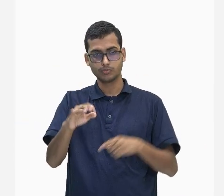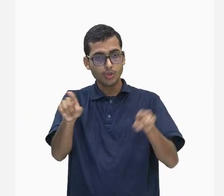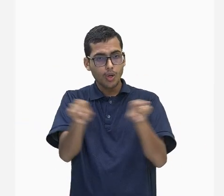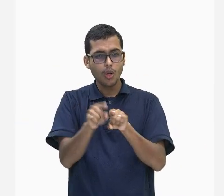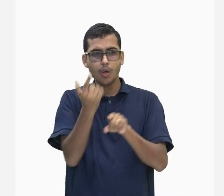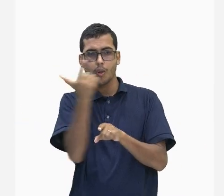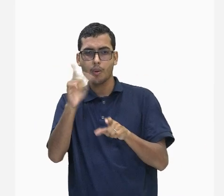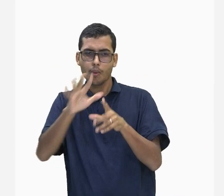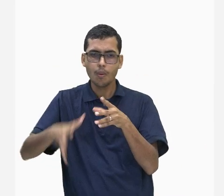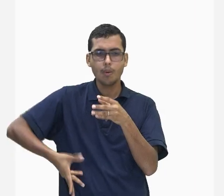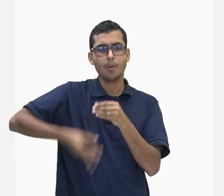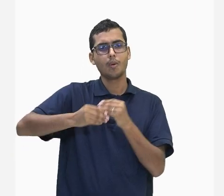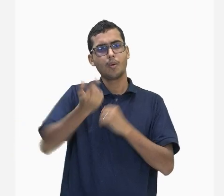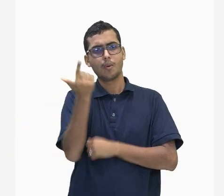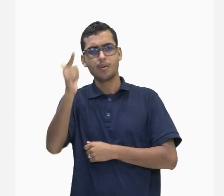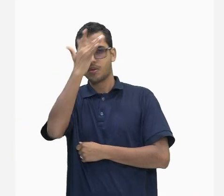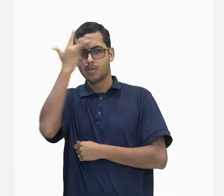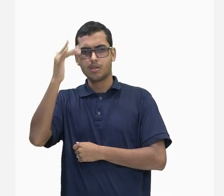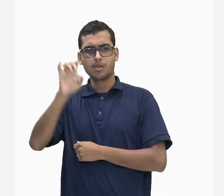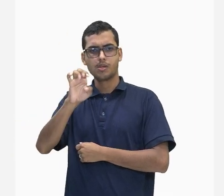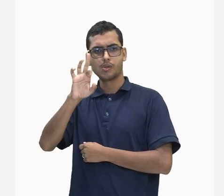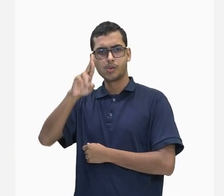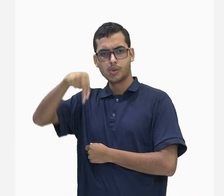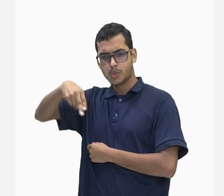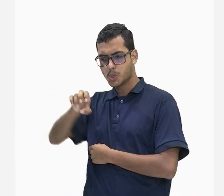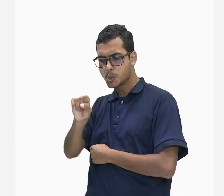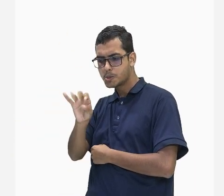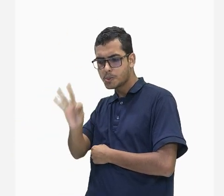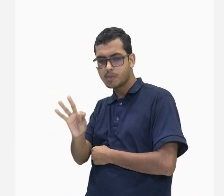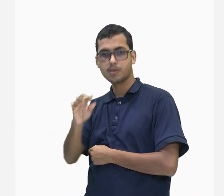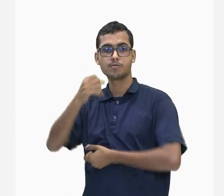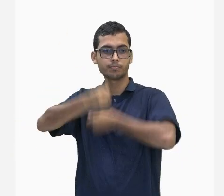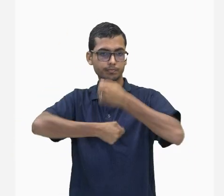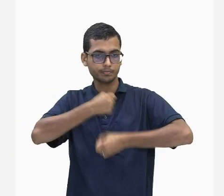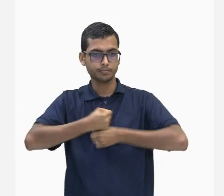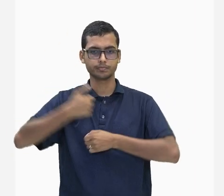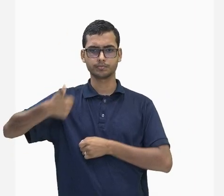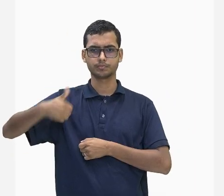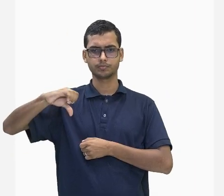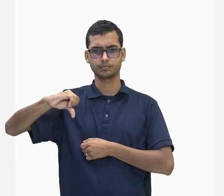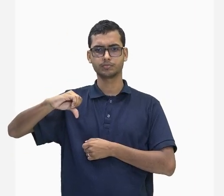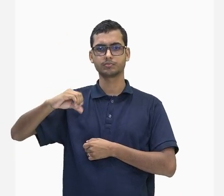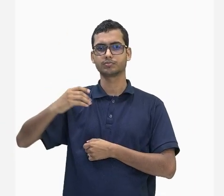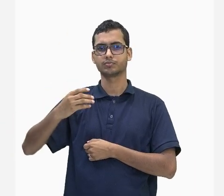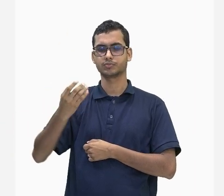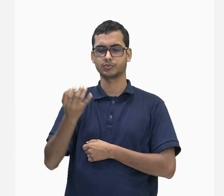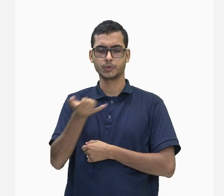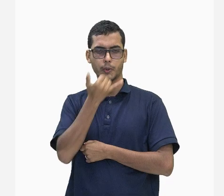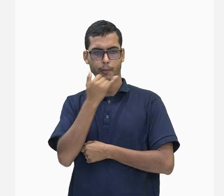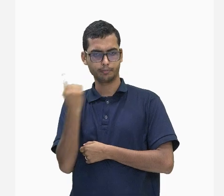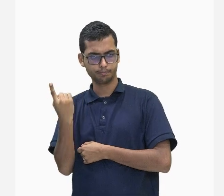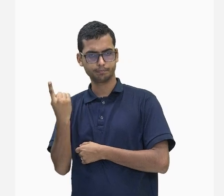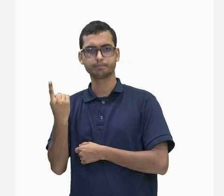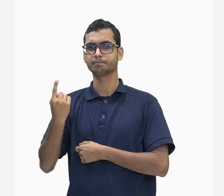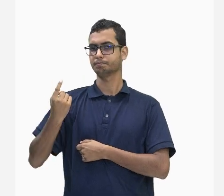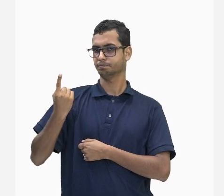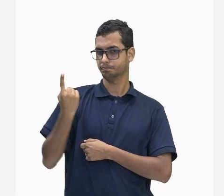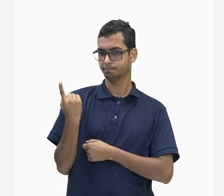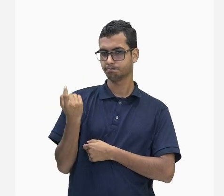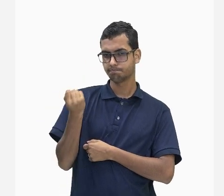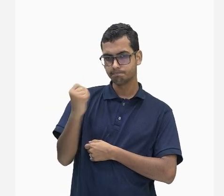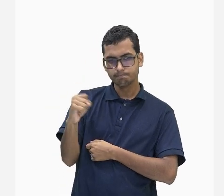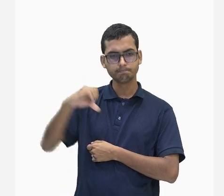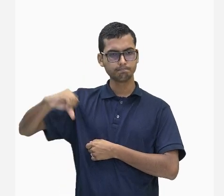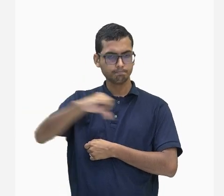de Ernest Rutherford. Em 1899, Ernest Rutherford testou as radiações provenientes de um material